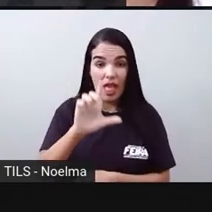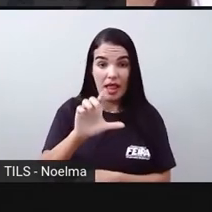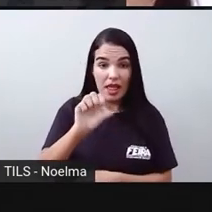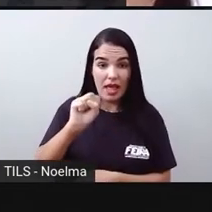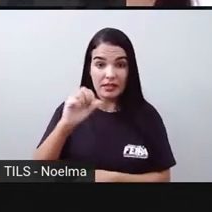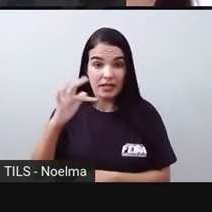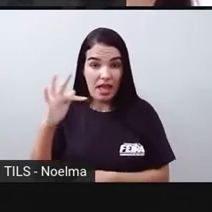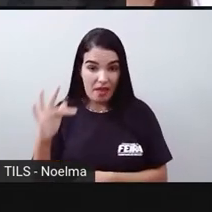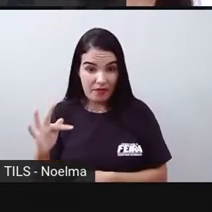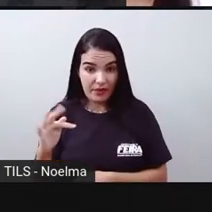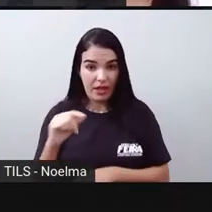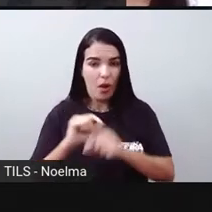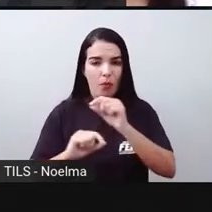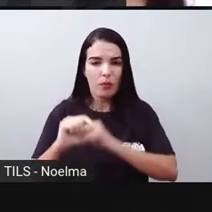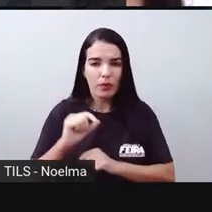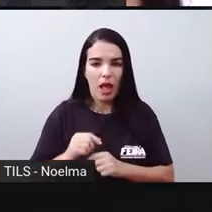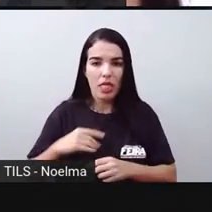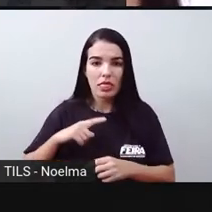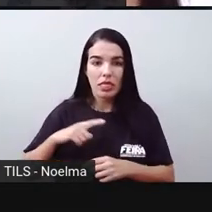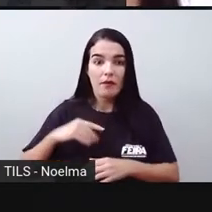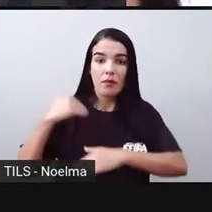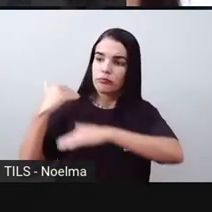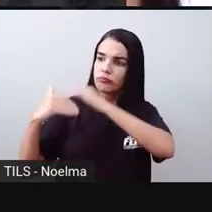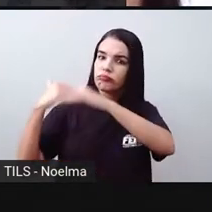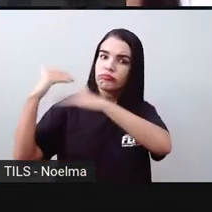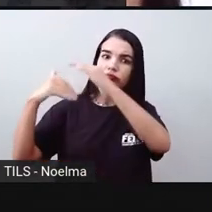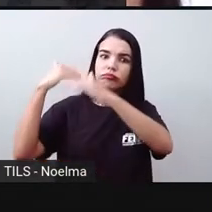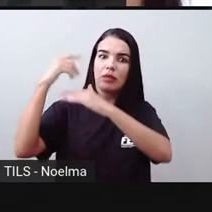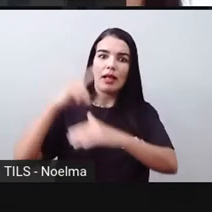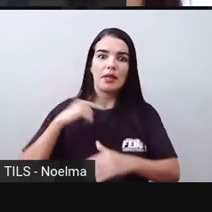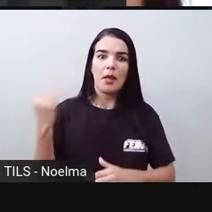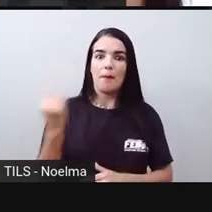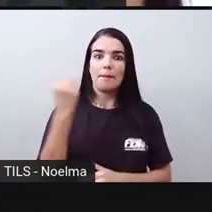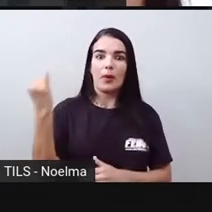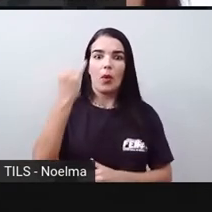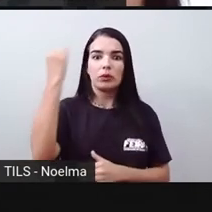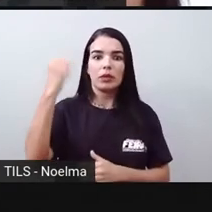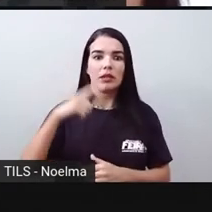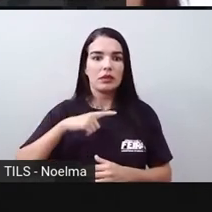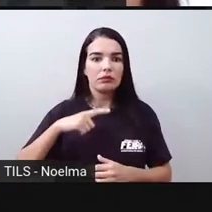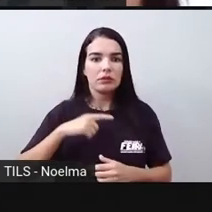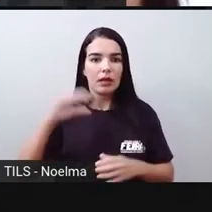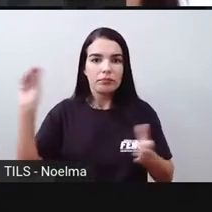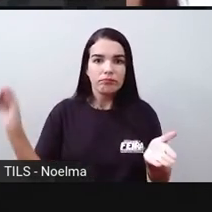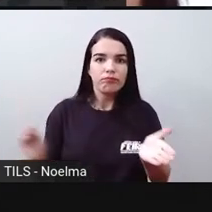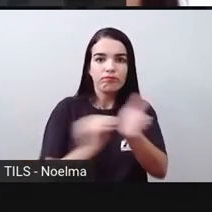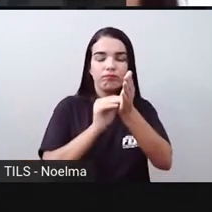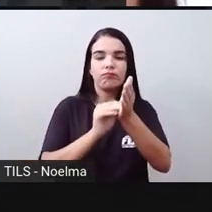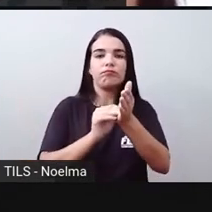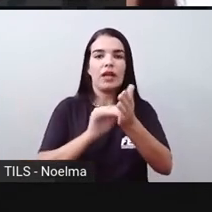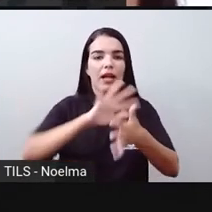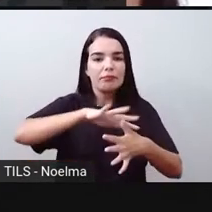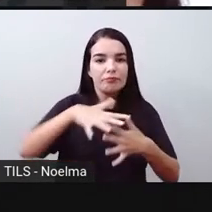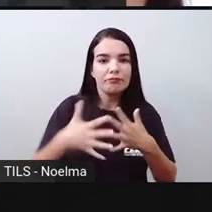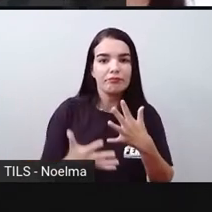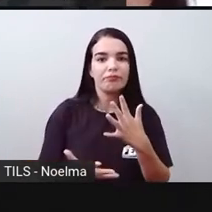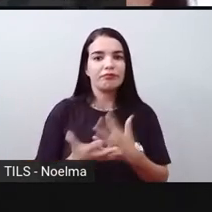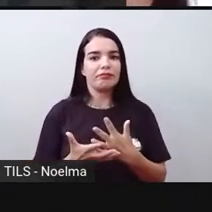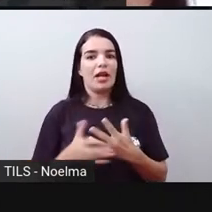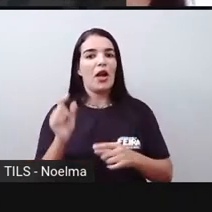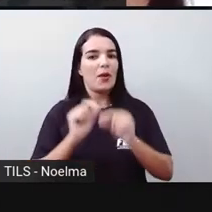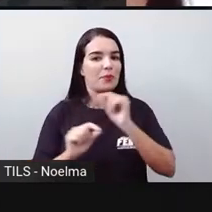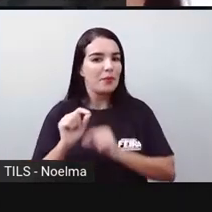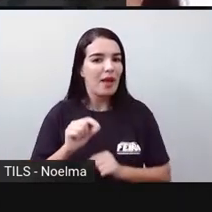né, Lepé, teve grande importância na consolidação da língua brasileira de sinais. Isso porque a Libras